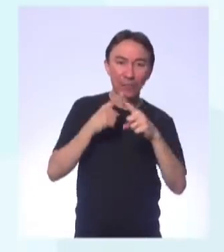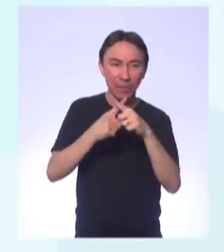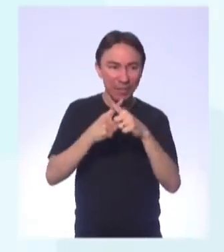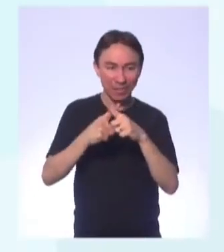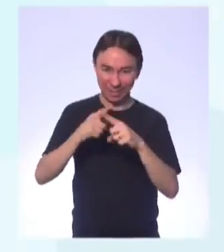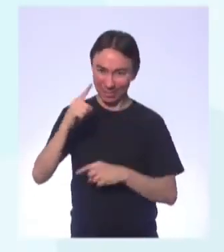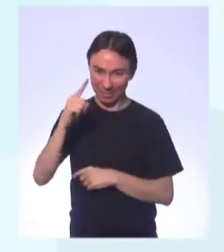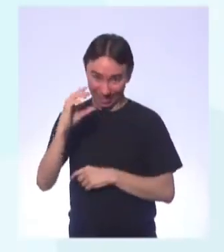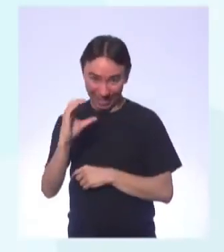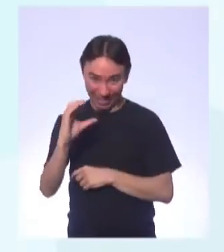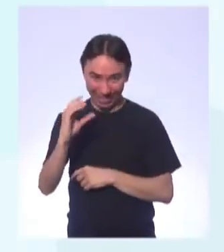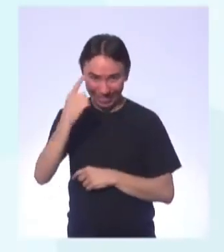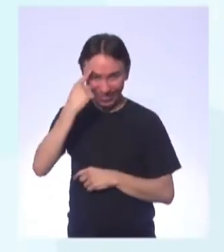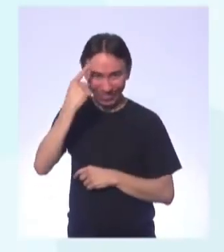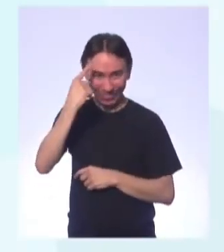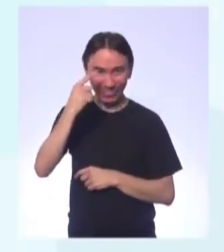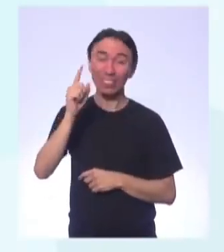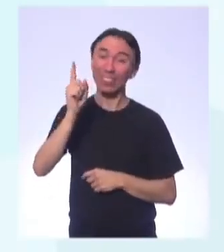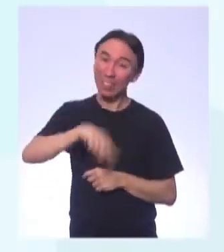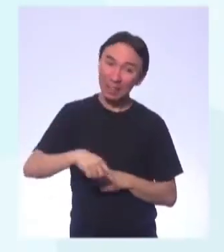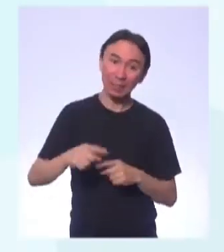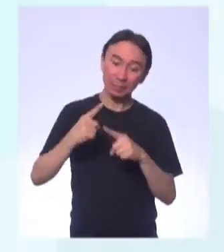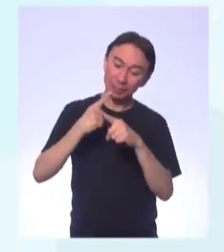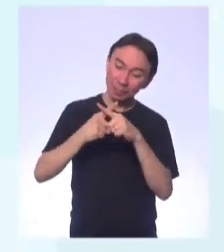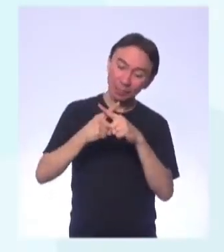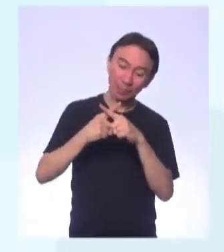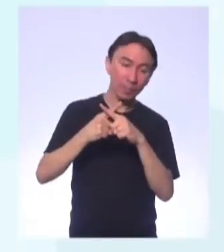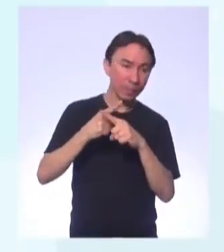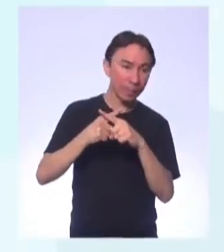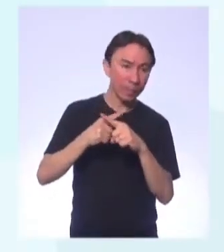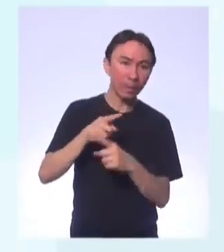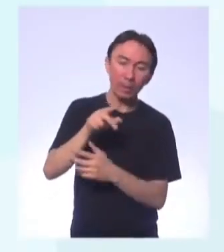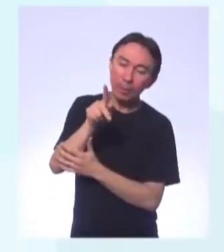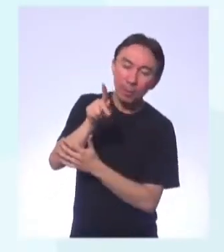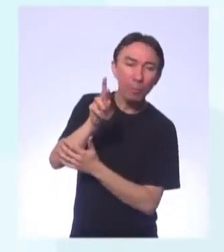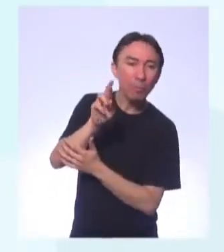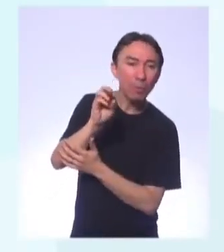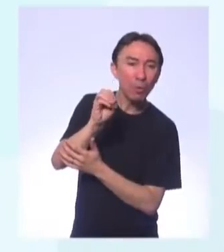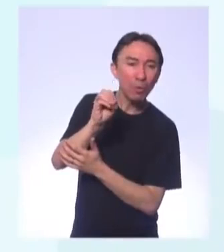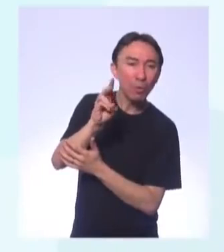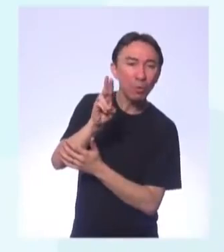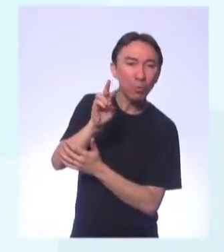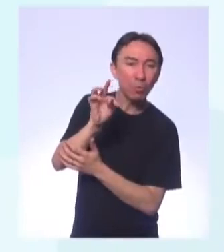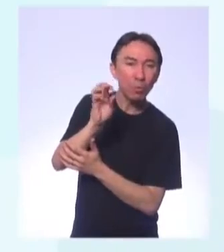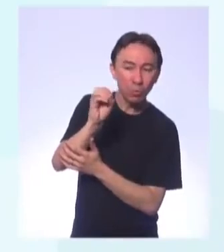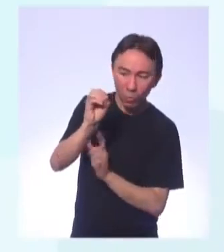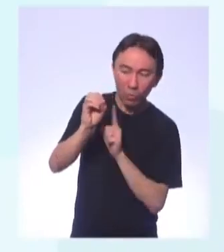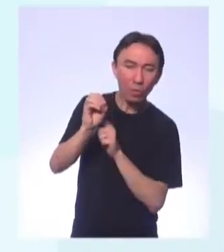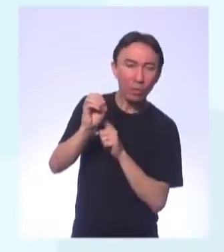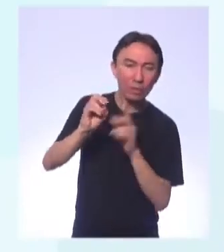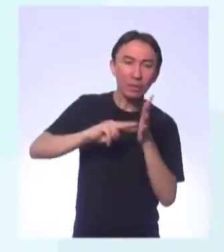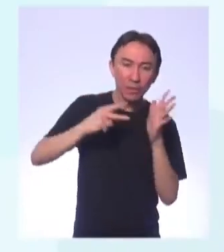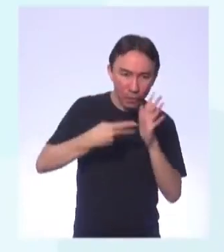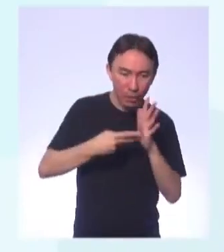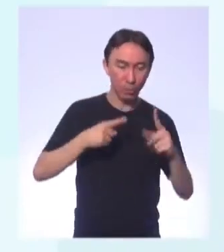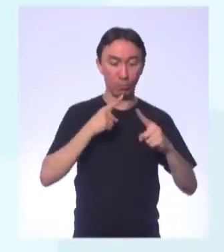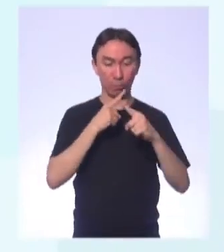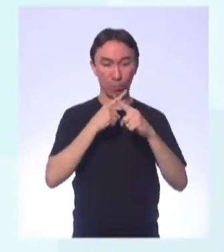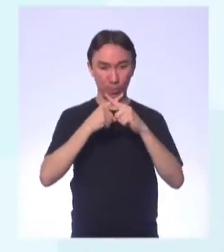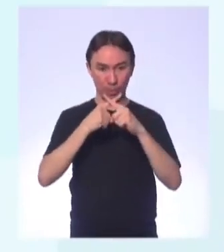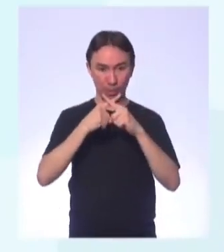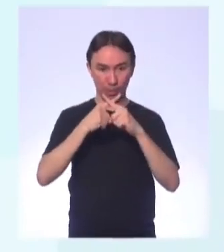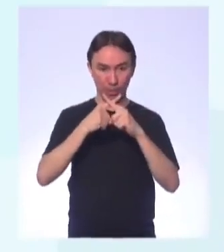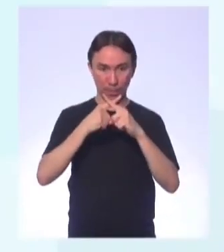alunos produto é a multiplicação tá então produto aí é o resultado da multiplicação tão esse